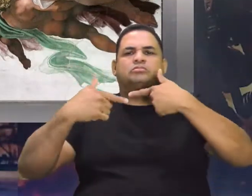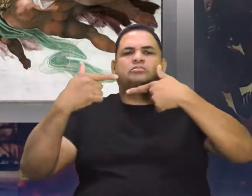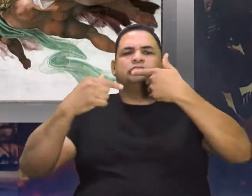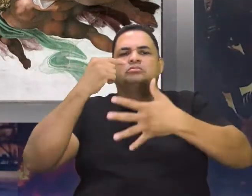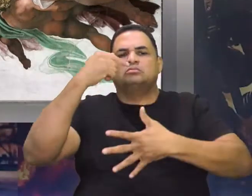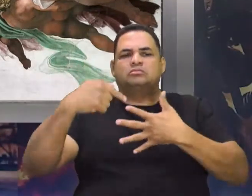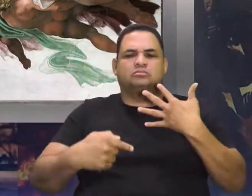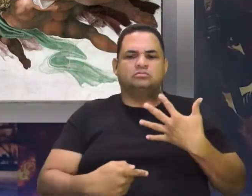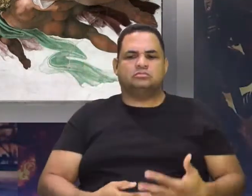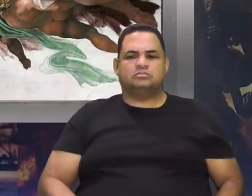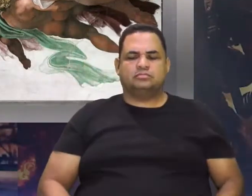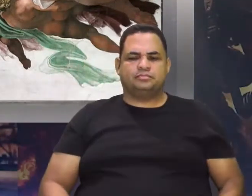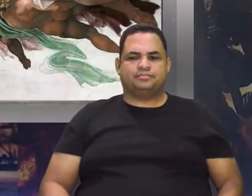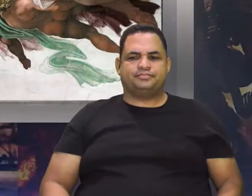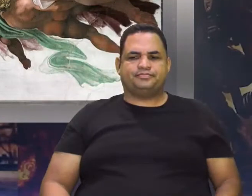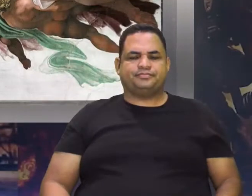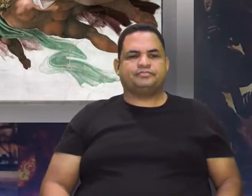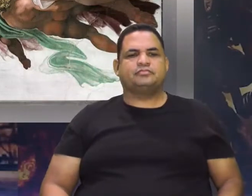espécies?